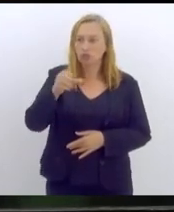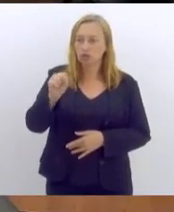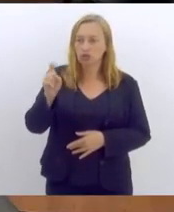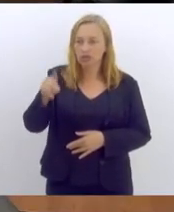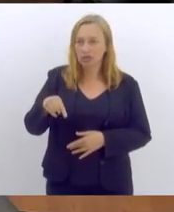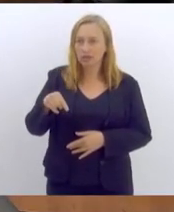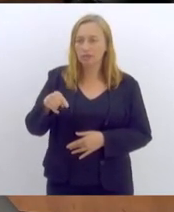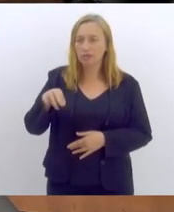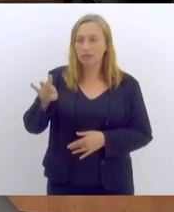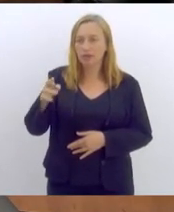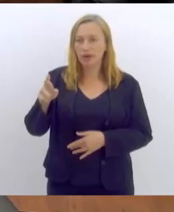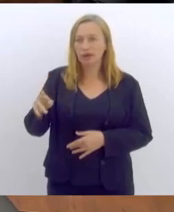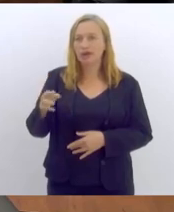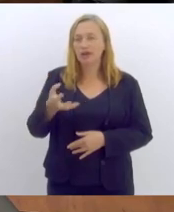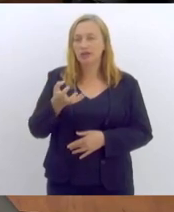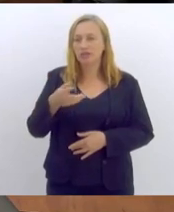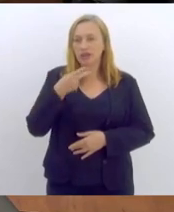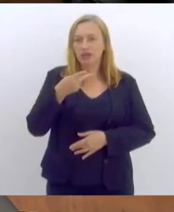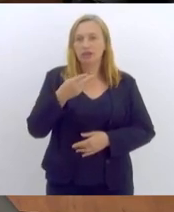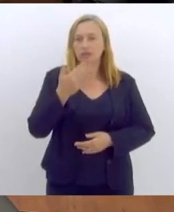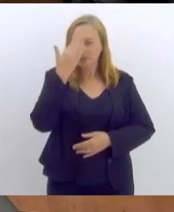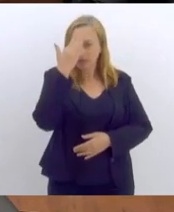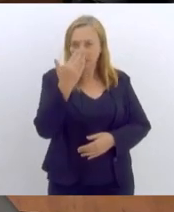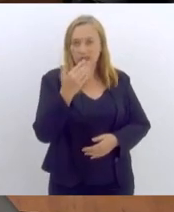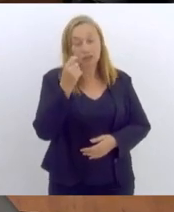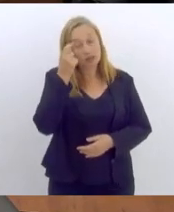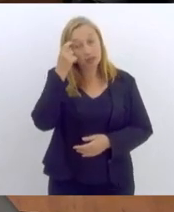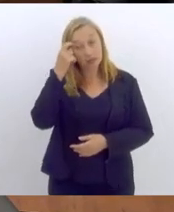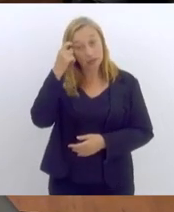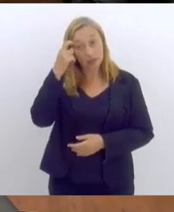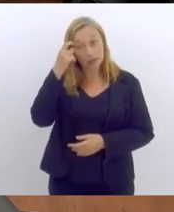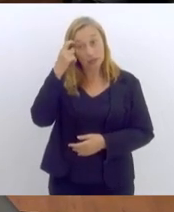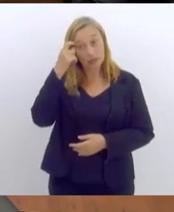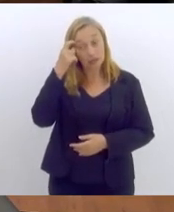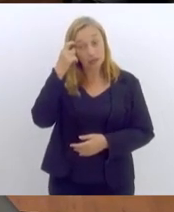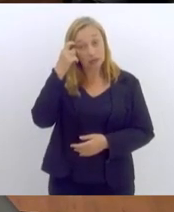Obrigado pela parte, deputado Vinícius Souza Lino.